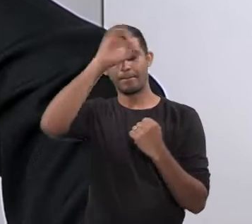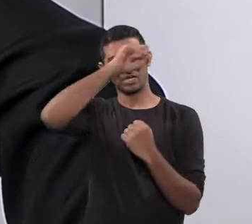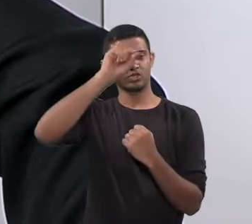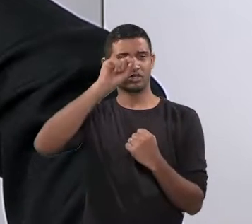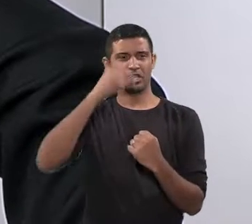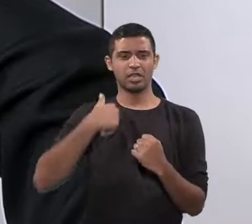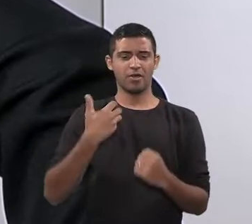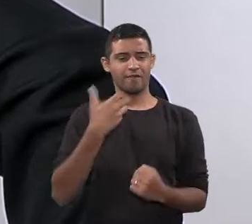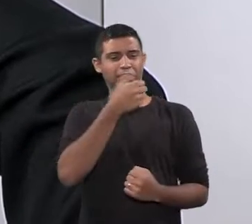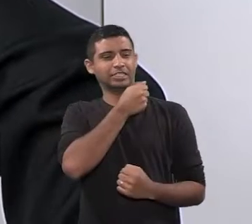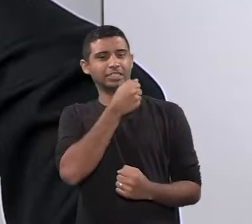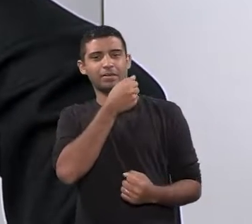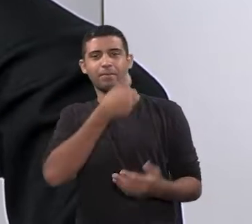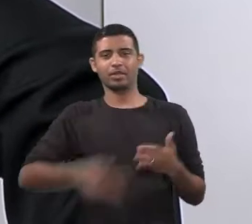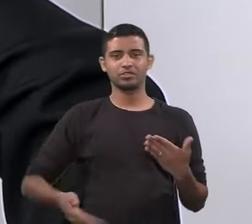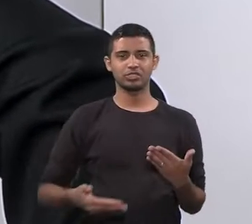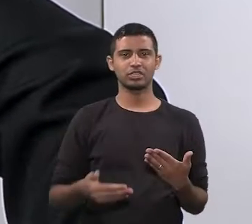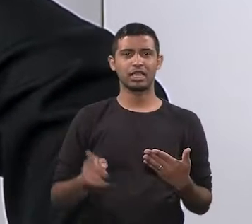a lidar com